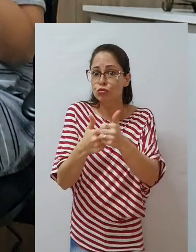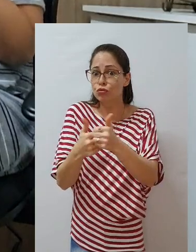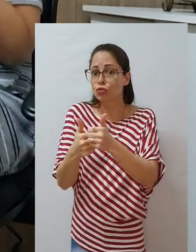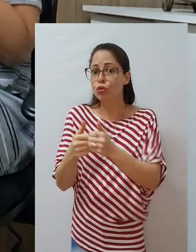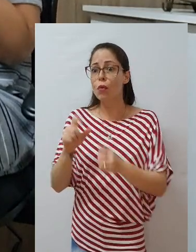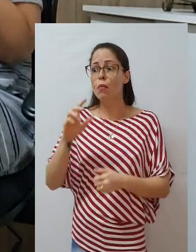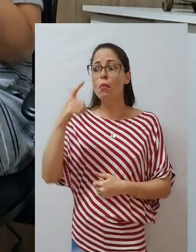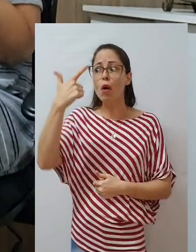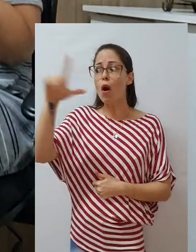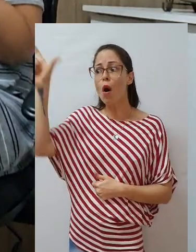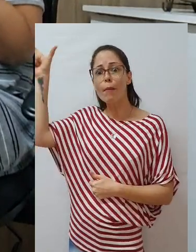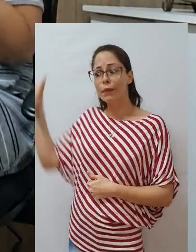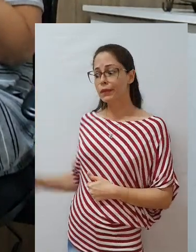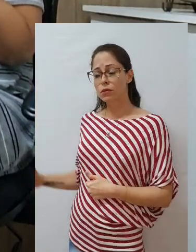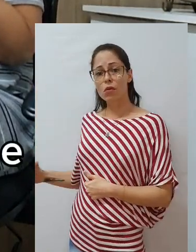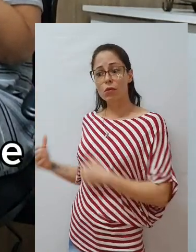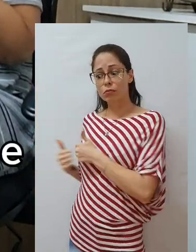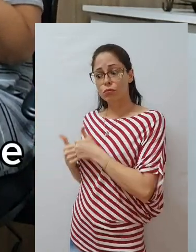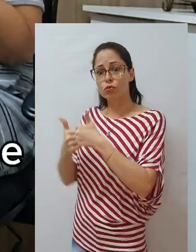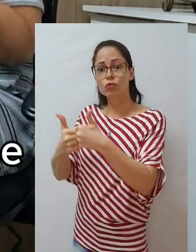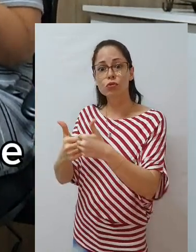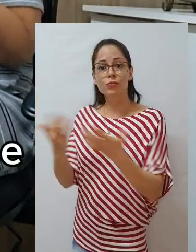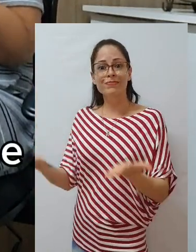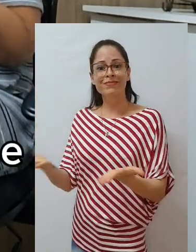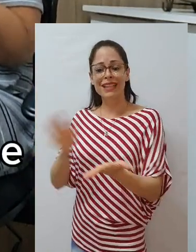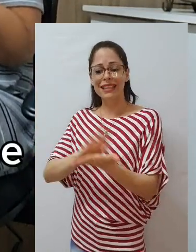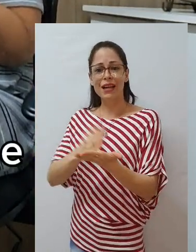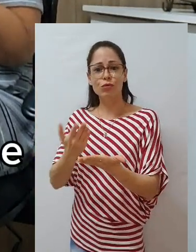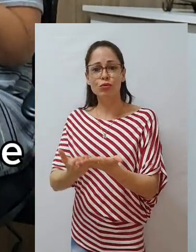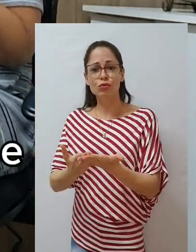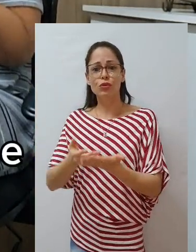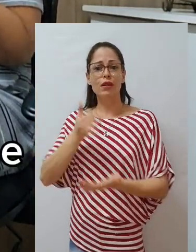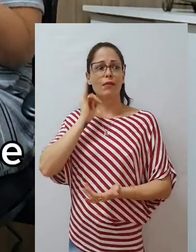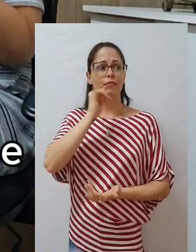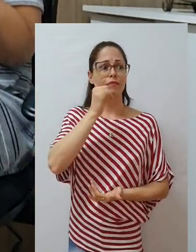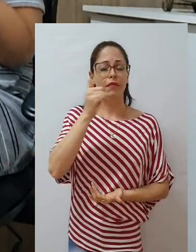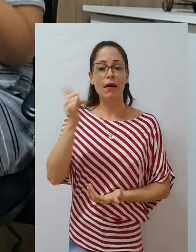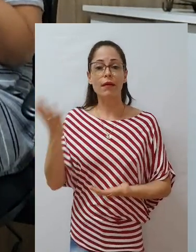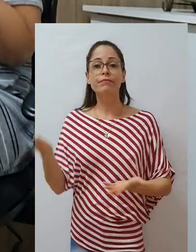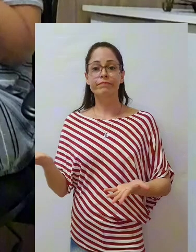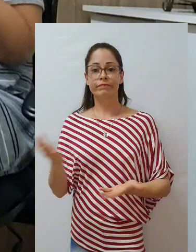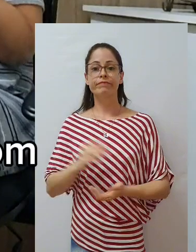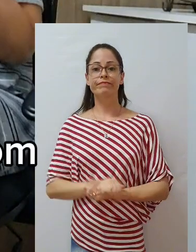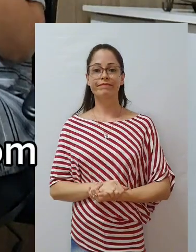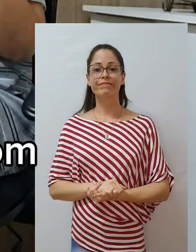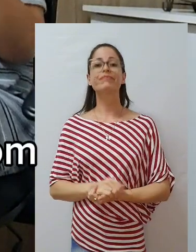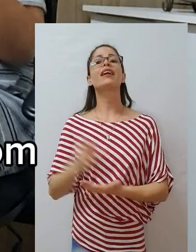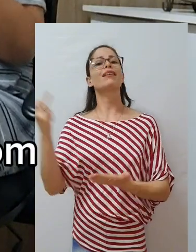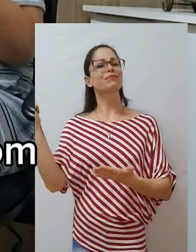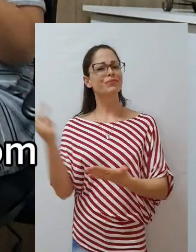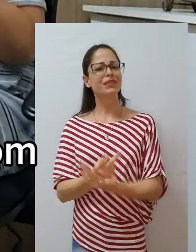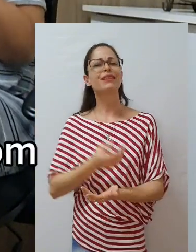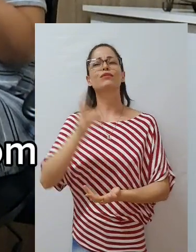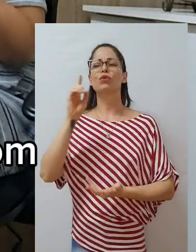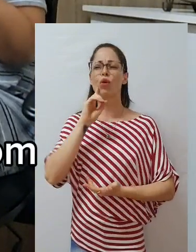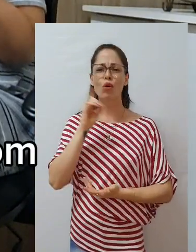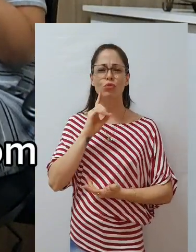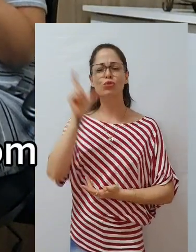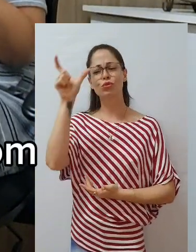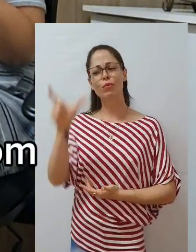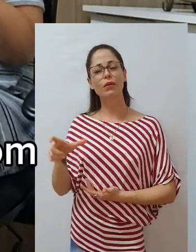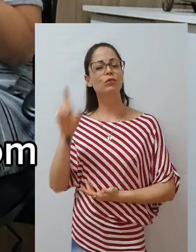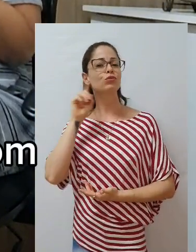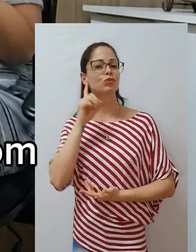uma pessoa junto, que essa pessoa teria que traduzir, falar com você? É isso que acontece na realidade com as pessoas